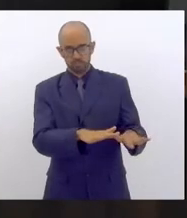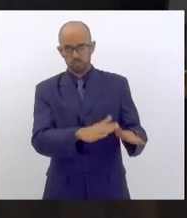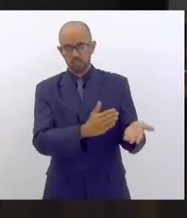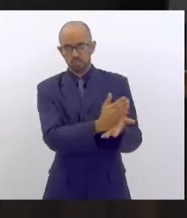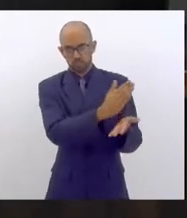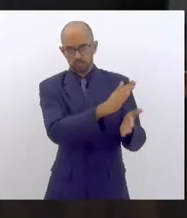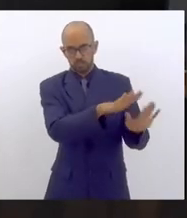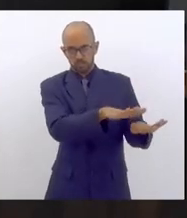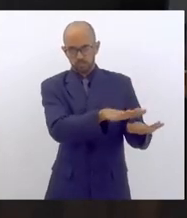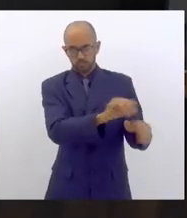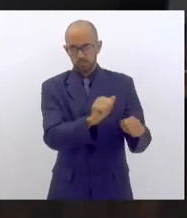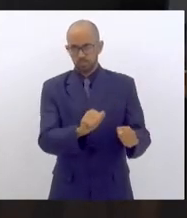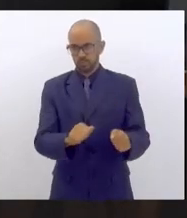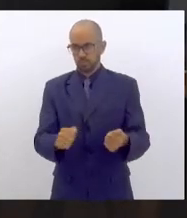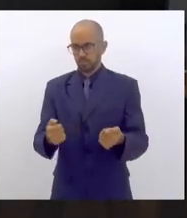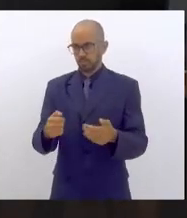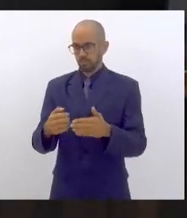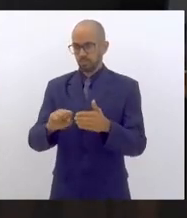Aprovados, os vetos estão